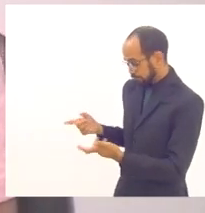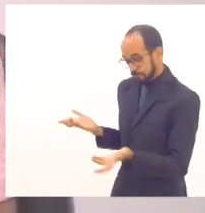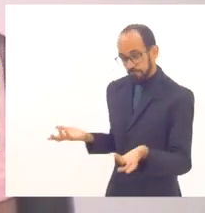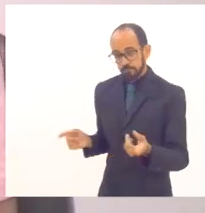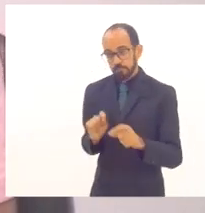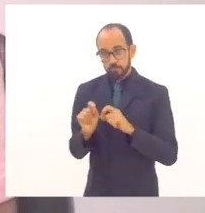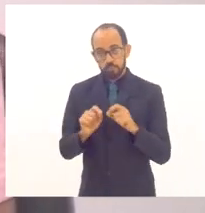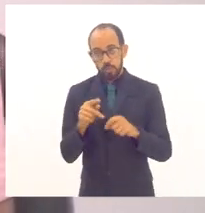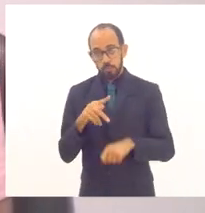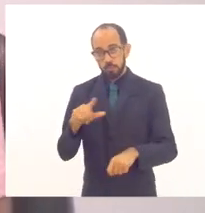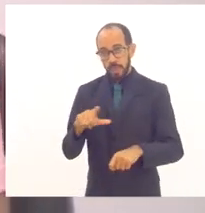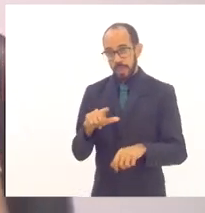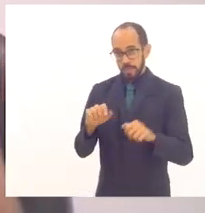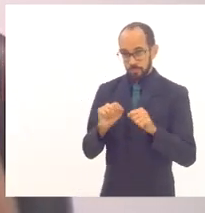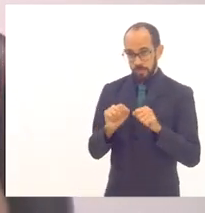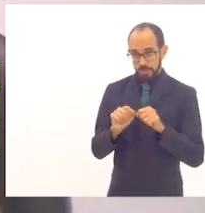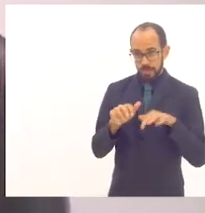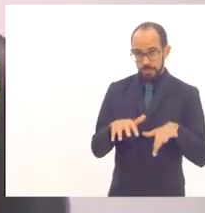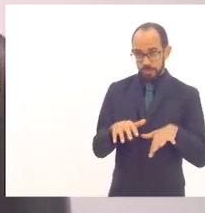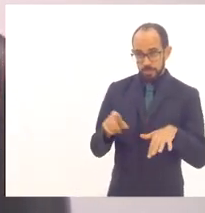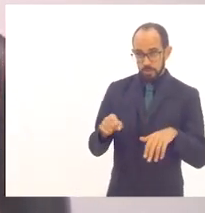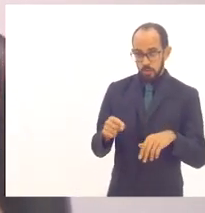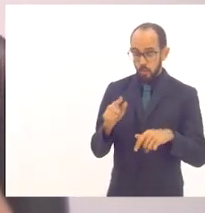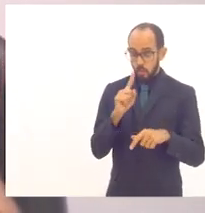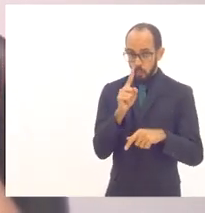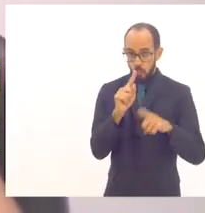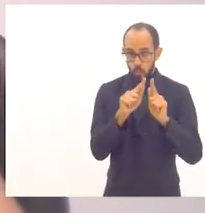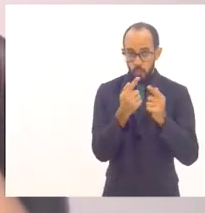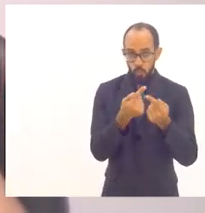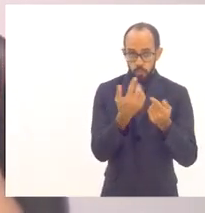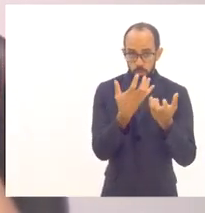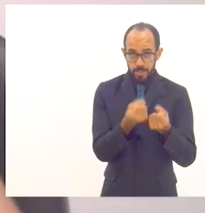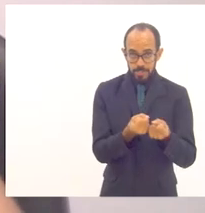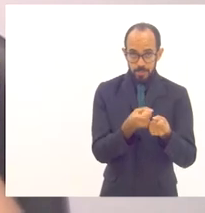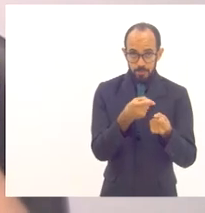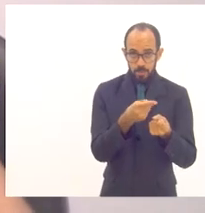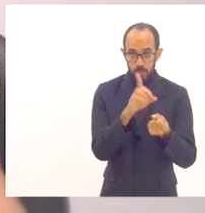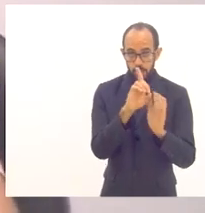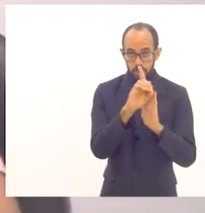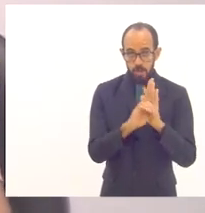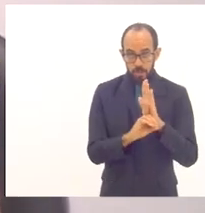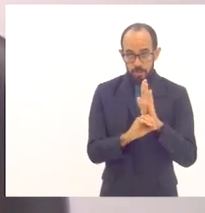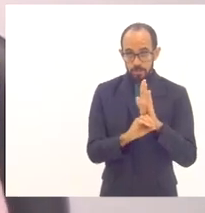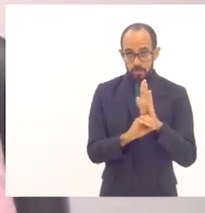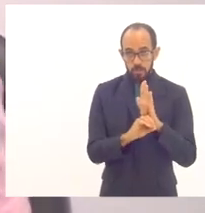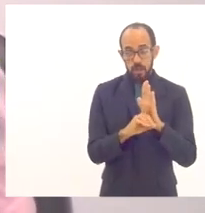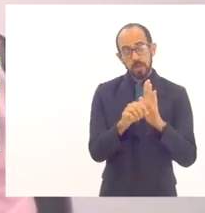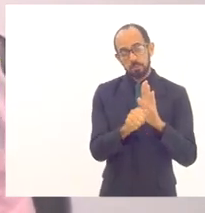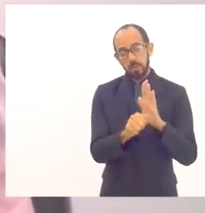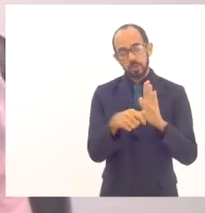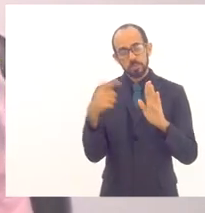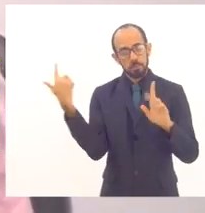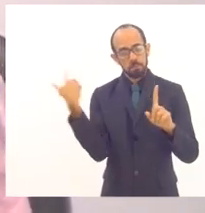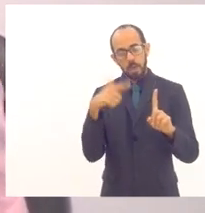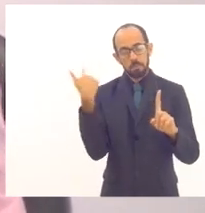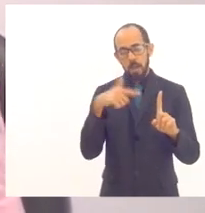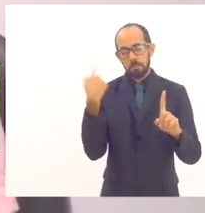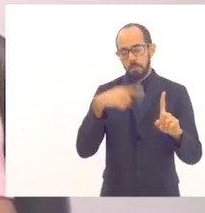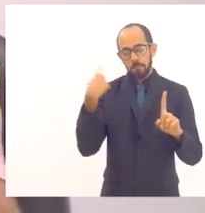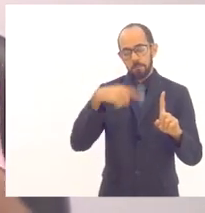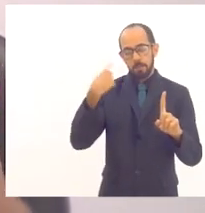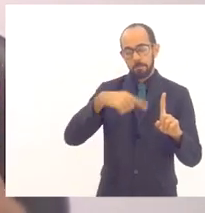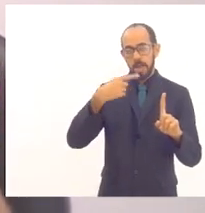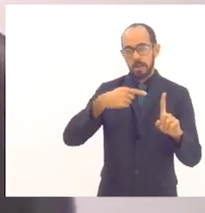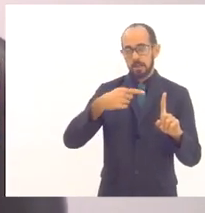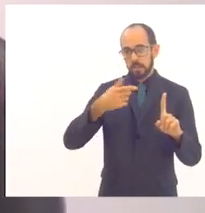Quando eu observo um PL que faz isso, aquele um grupo que recebeu a declaração, ele pode ser rechaçado pelos demais.